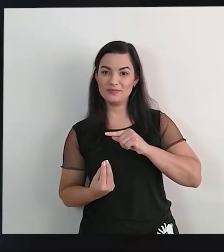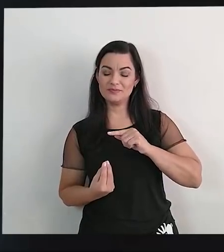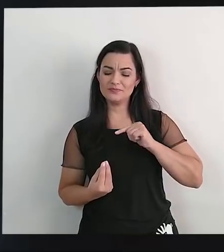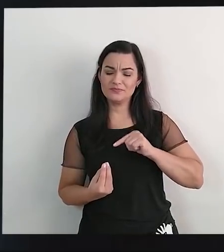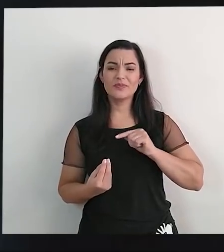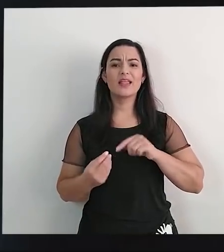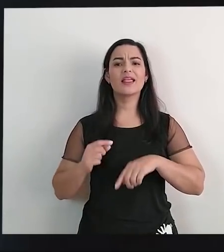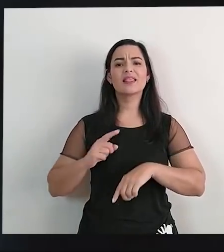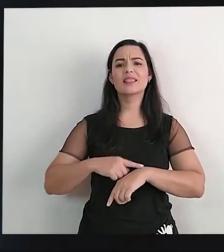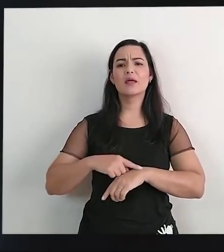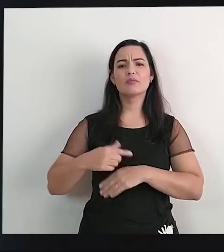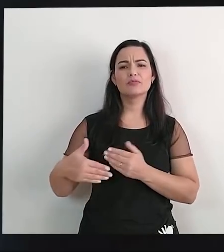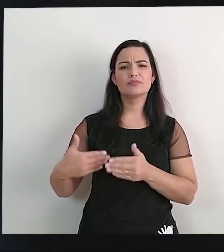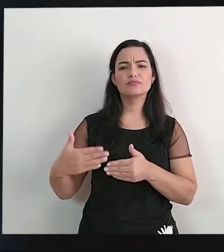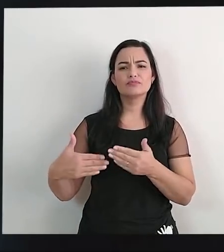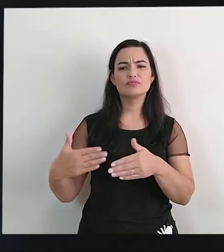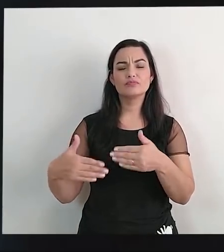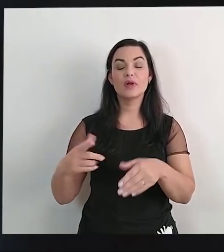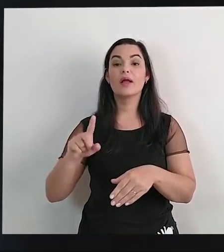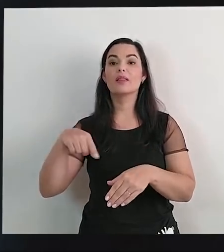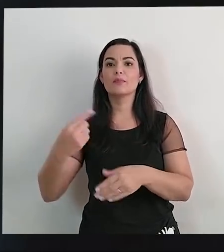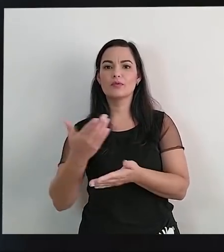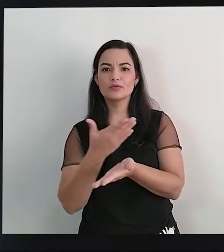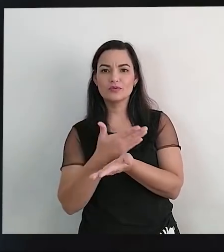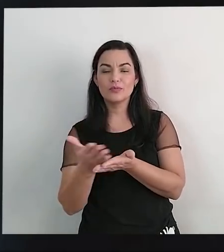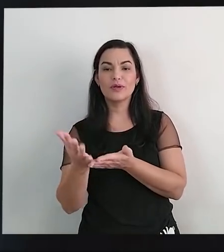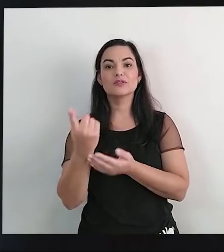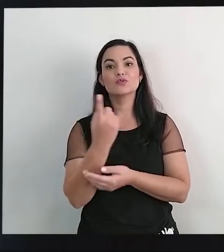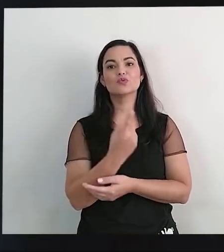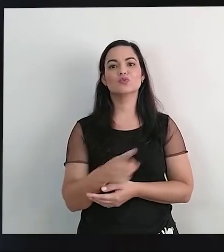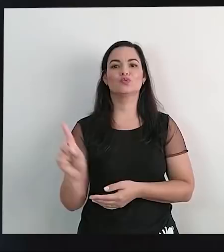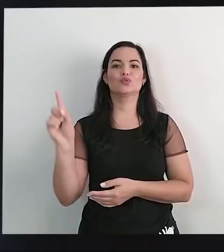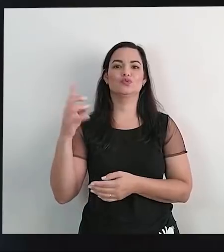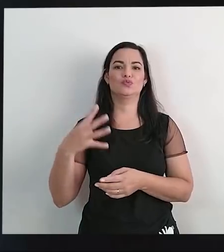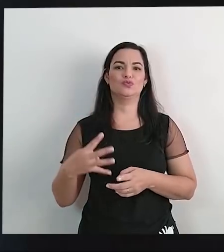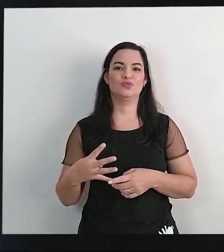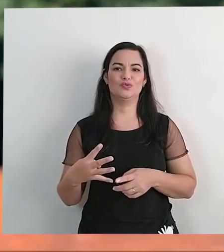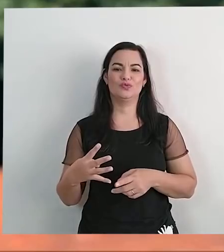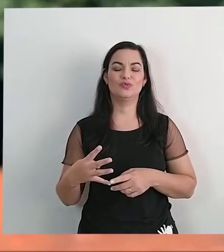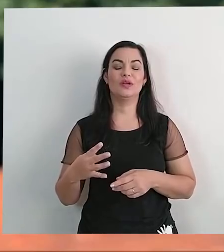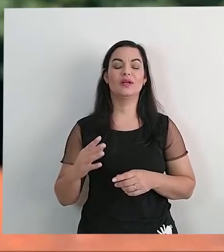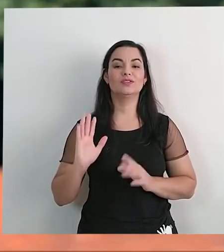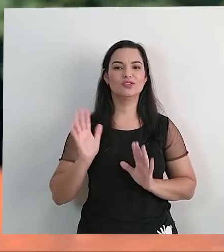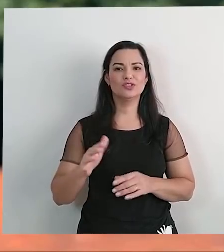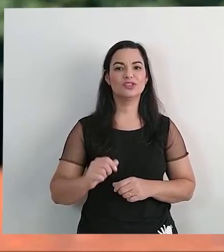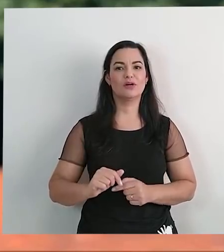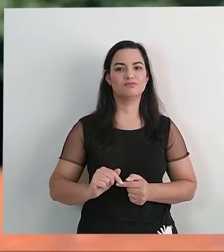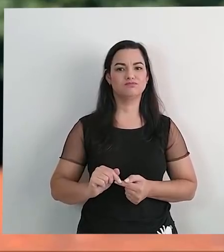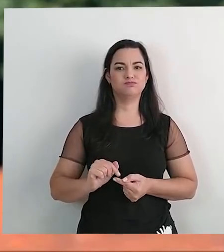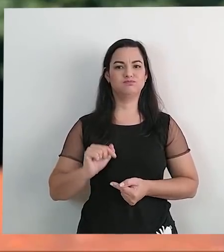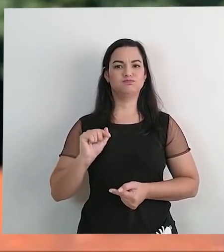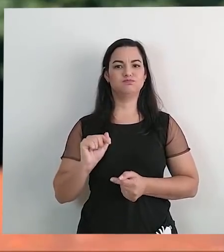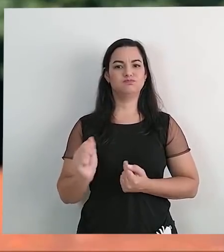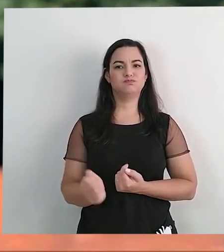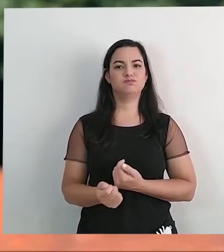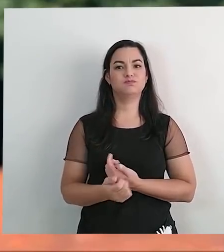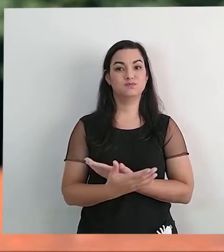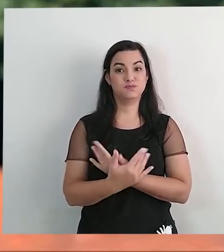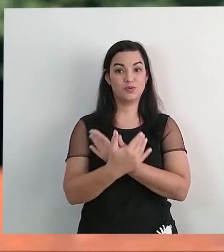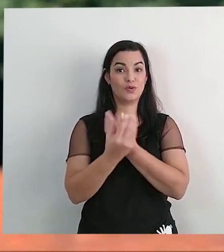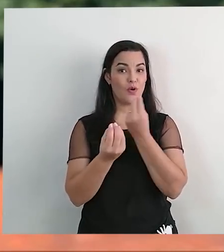Após o tempo de pupa, inicia o quarto e último estágio, o adulto. A